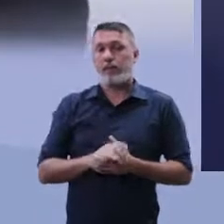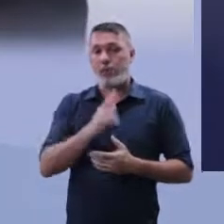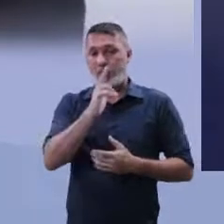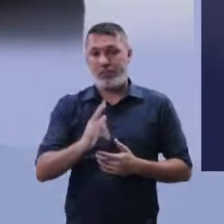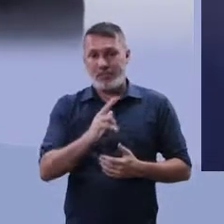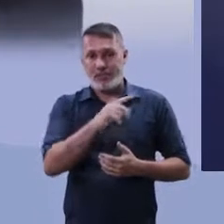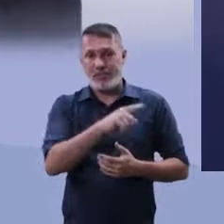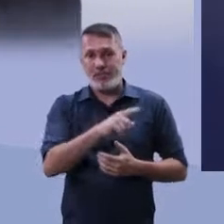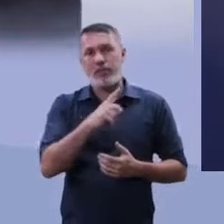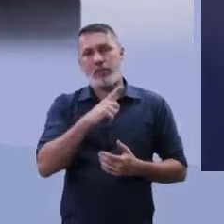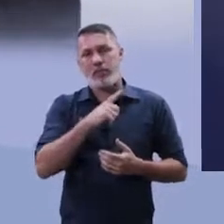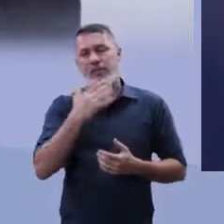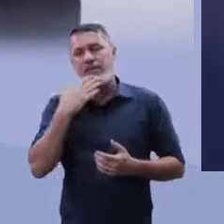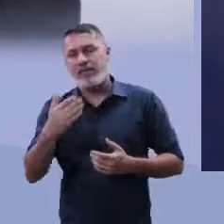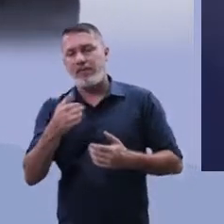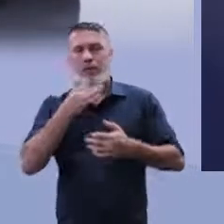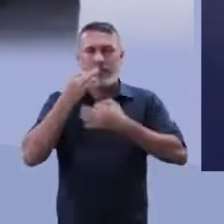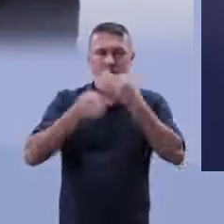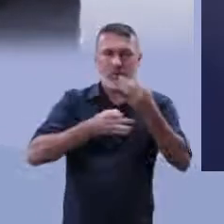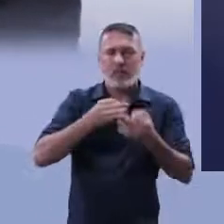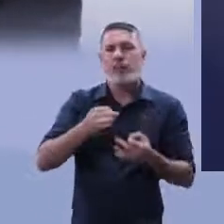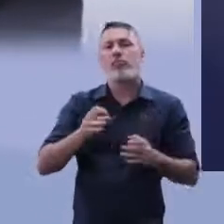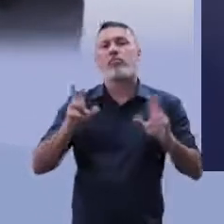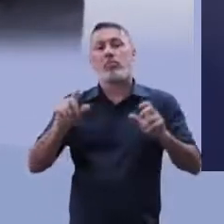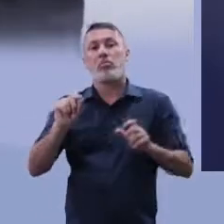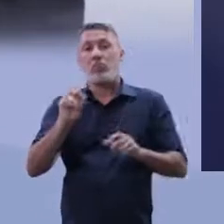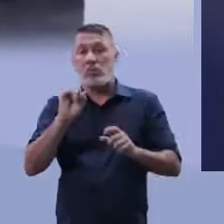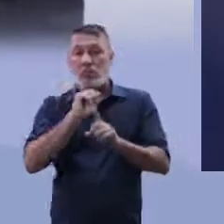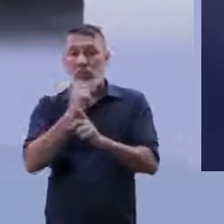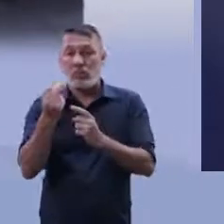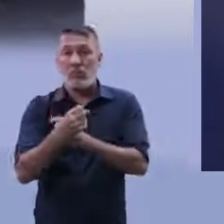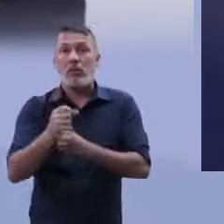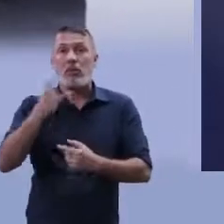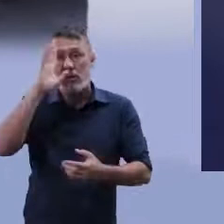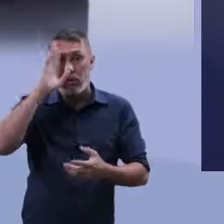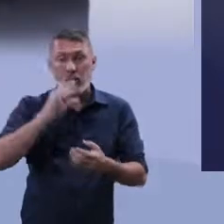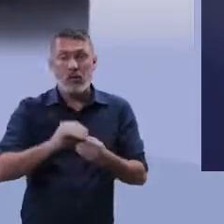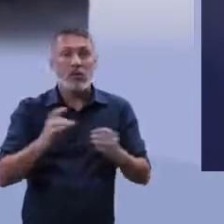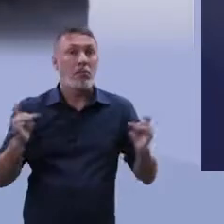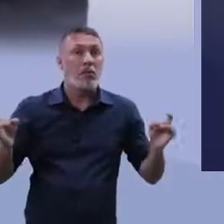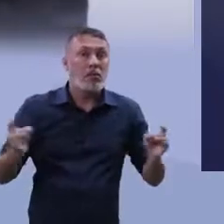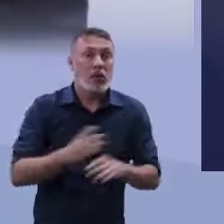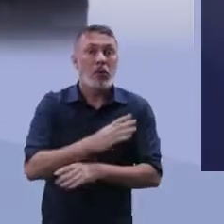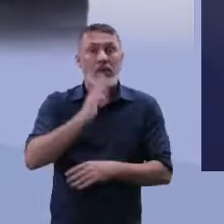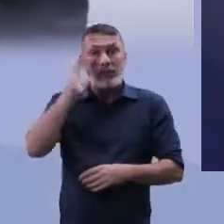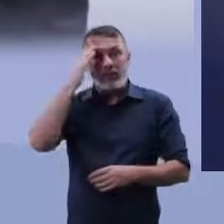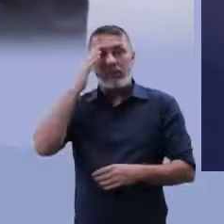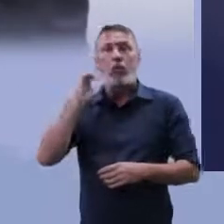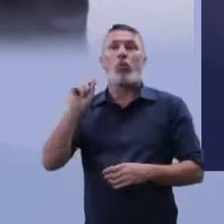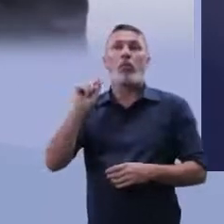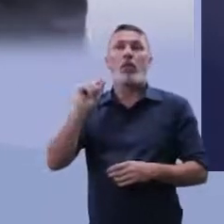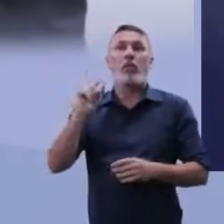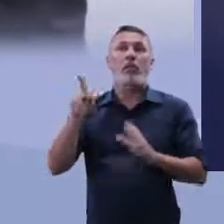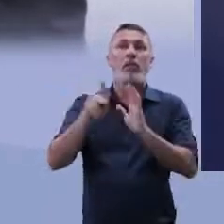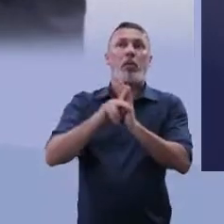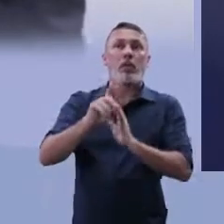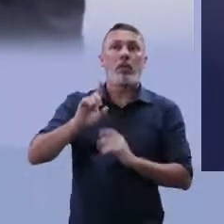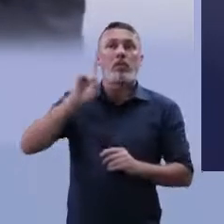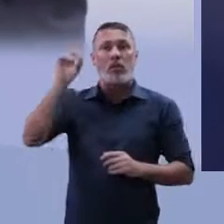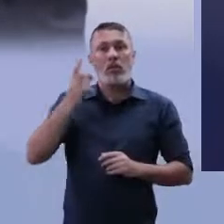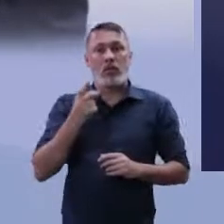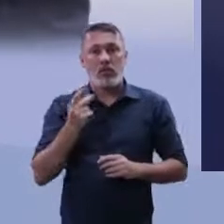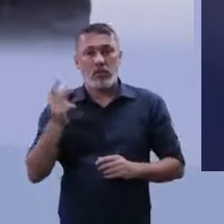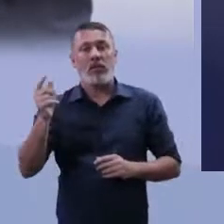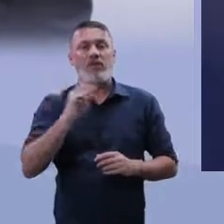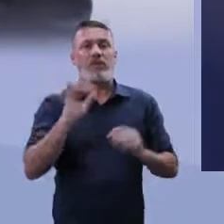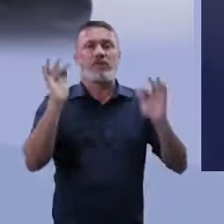veja, então ele vai defender esses argumentos e fala assim que a hora que a sociedade entender esses princípios